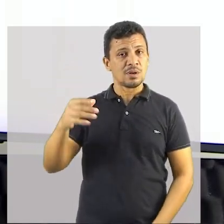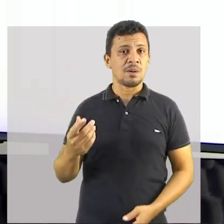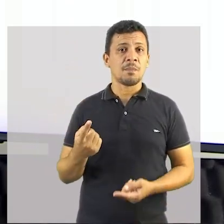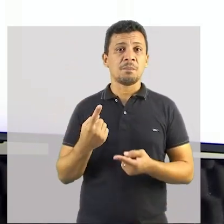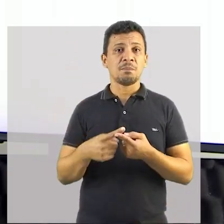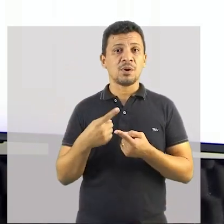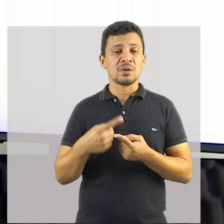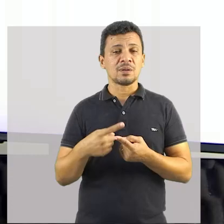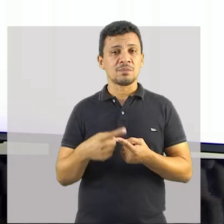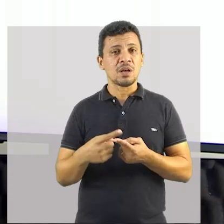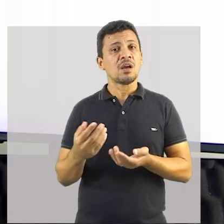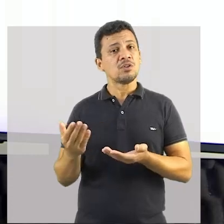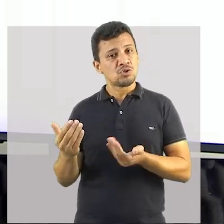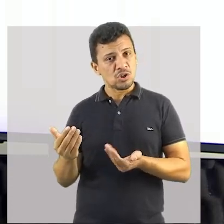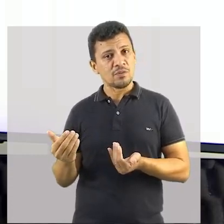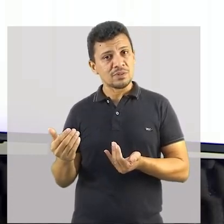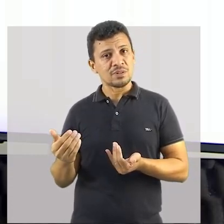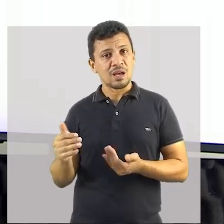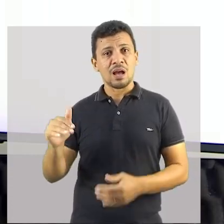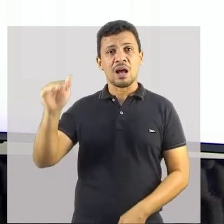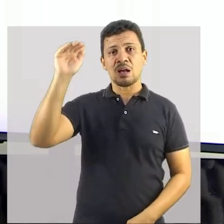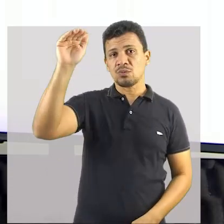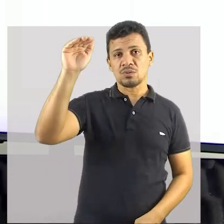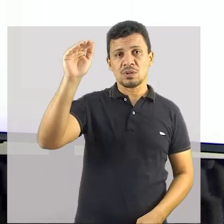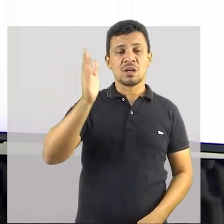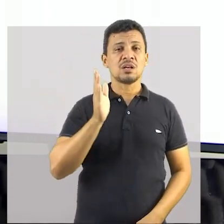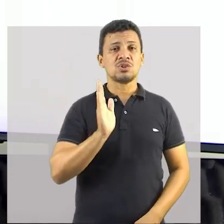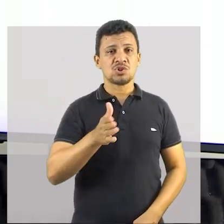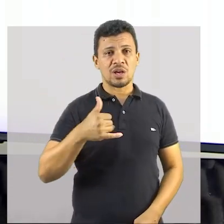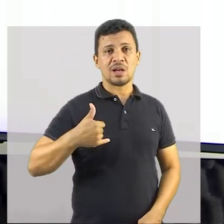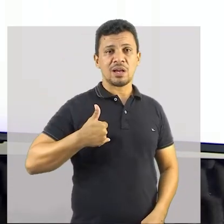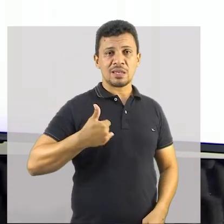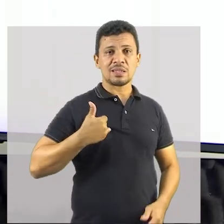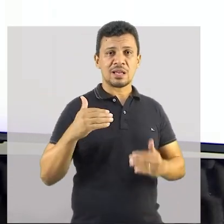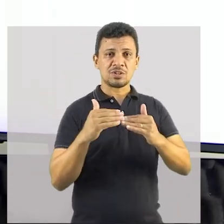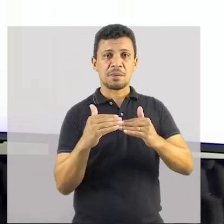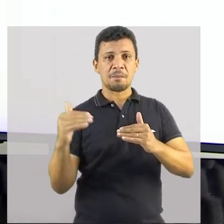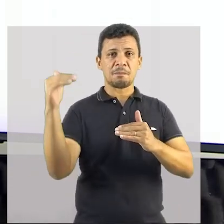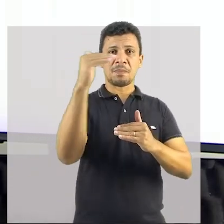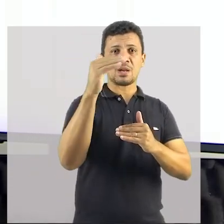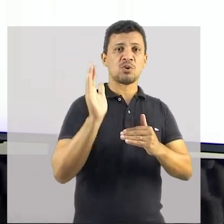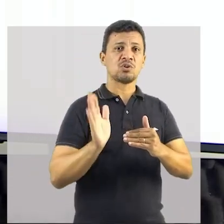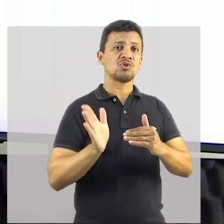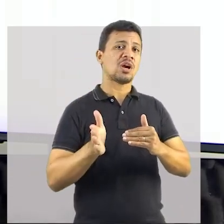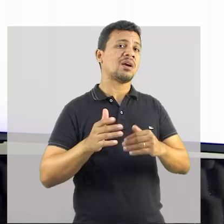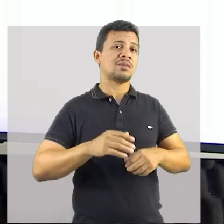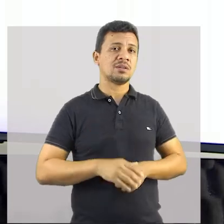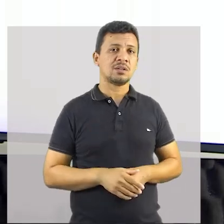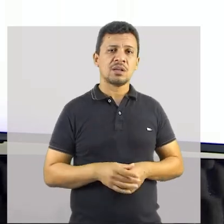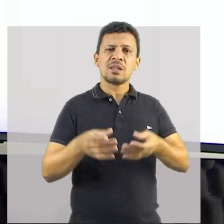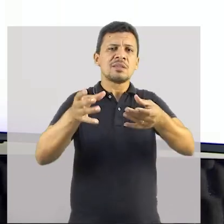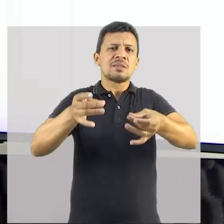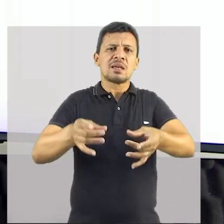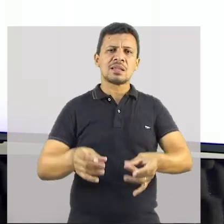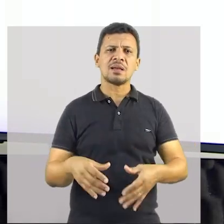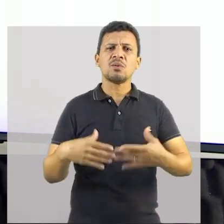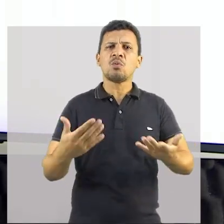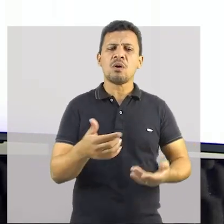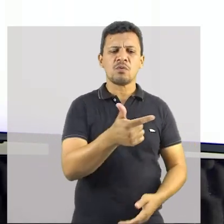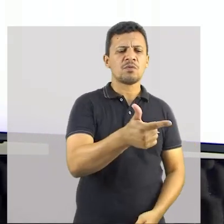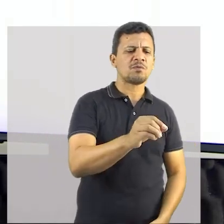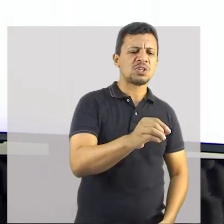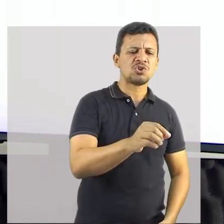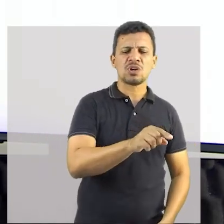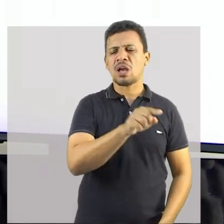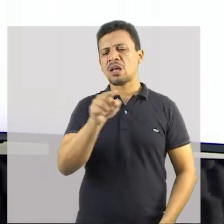São jovens, mas são adultos porque já são maiores de idade. O detalhe é que nessa faixa etária de 20 a 24